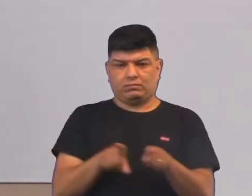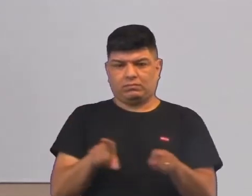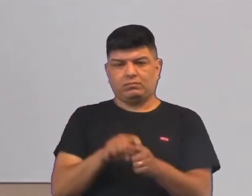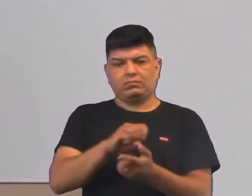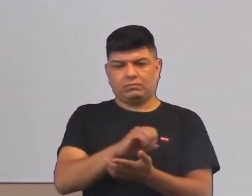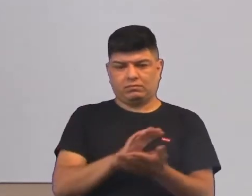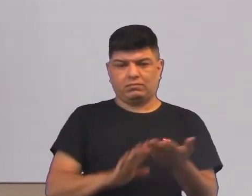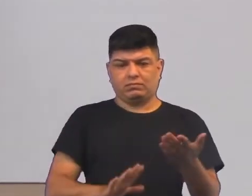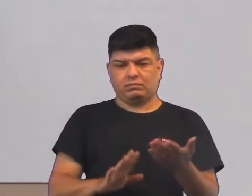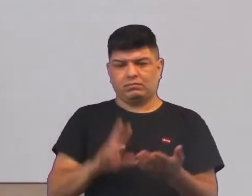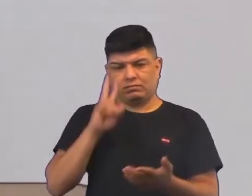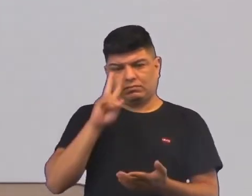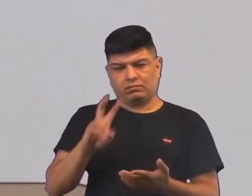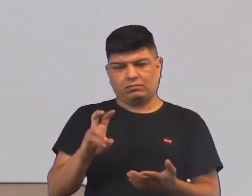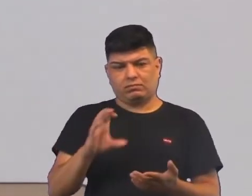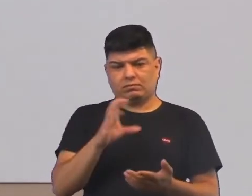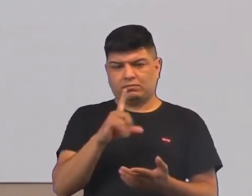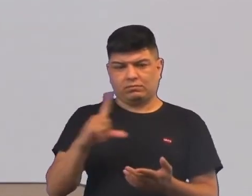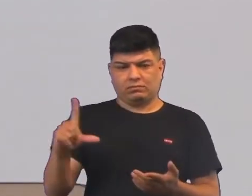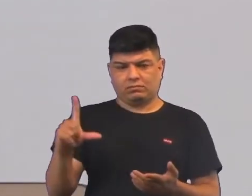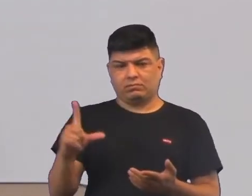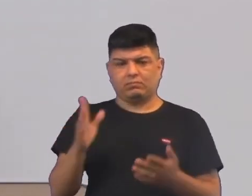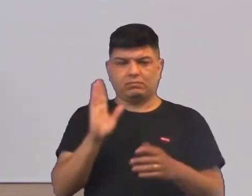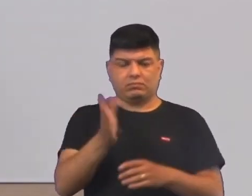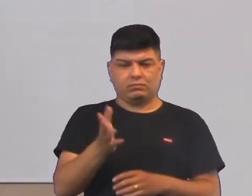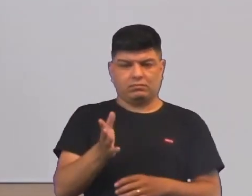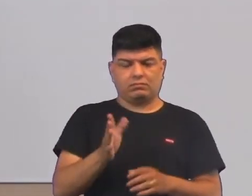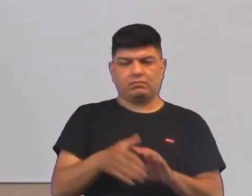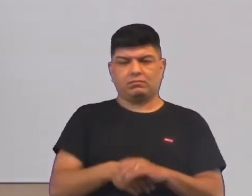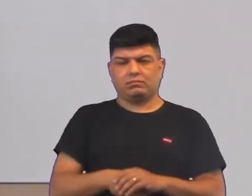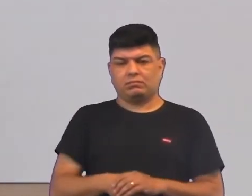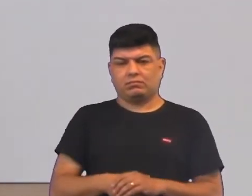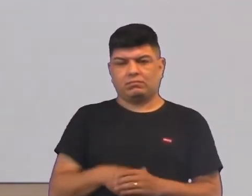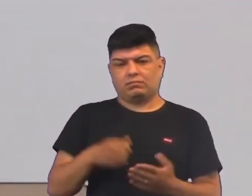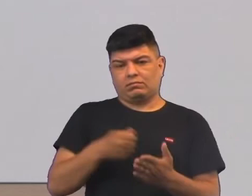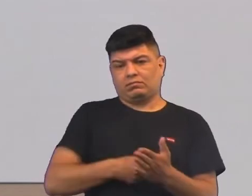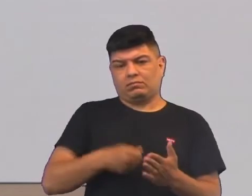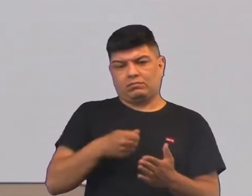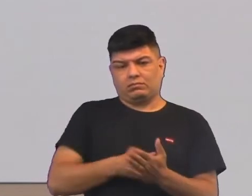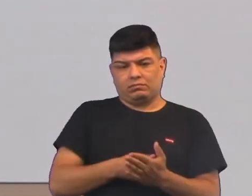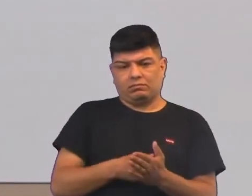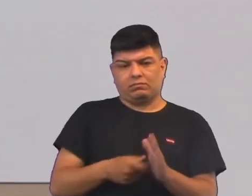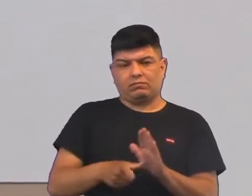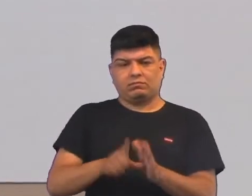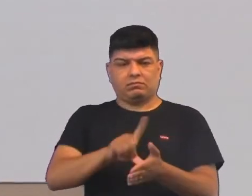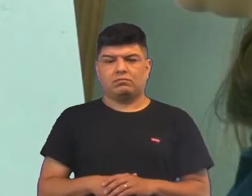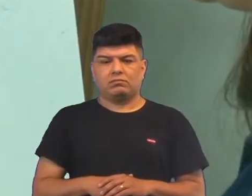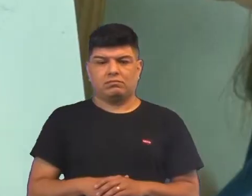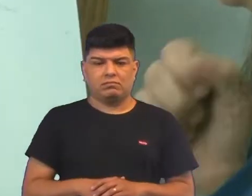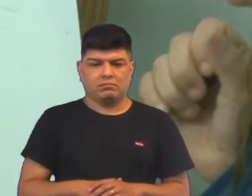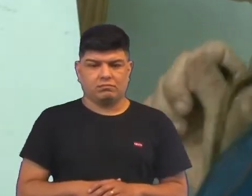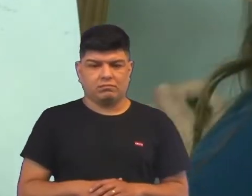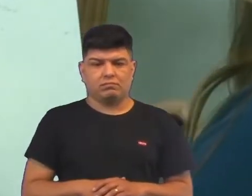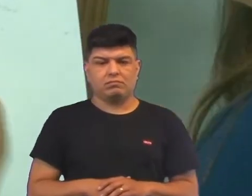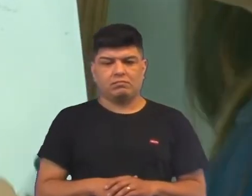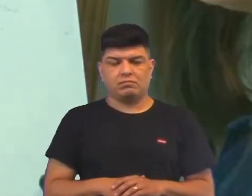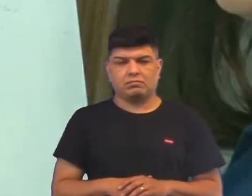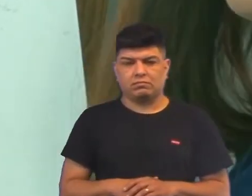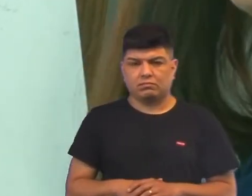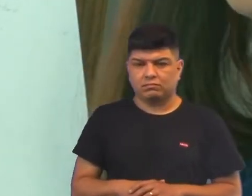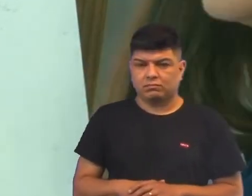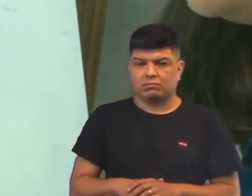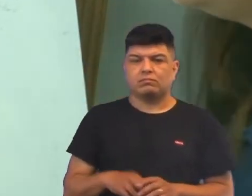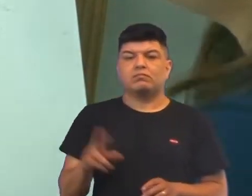fazer uma atividade aqui para a gente ver nessa classificação, conforme a gente já explorou anteriormente com vocês. Aí,